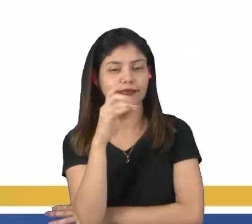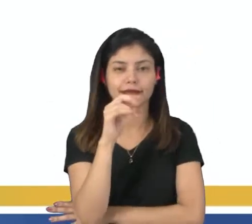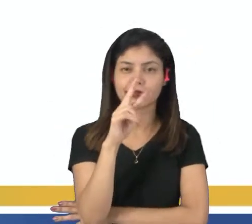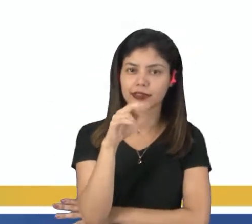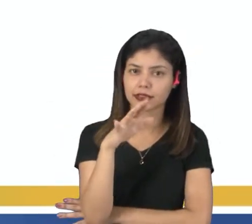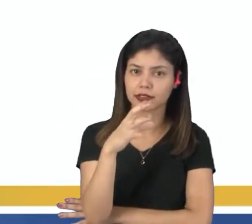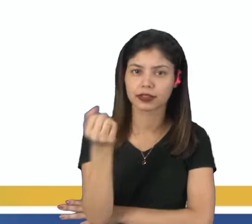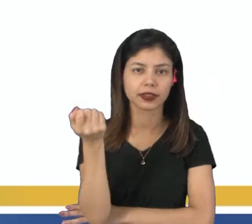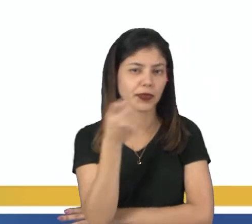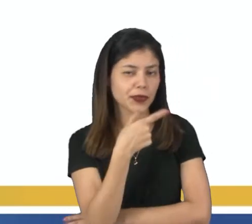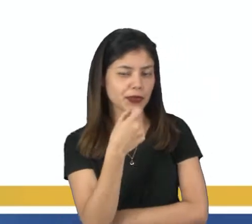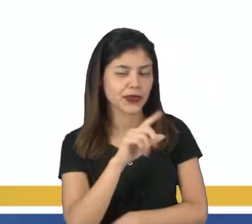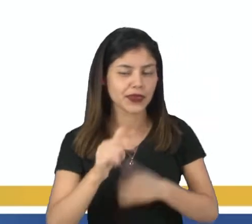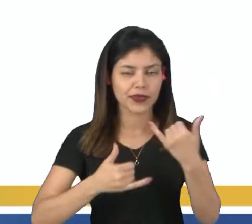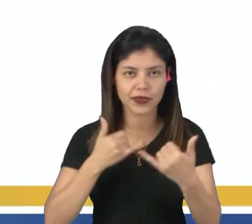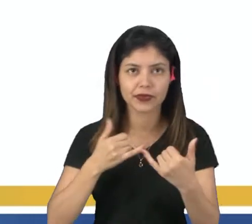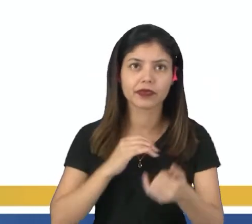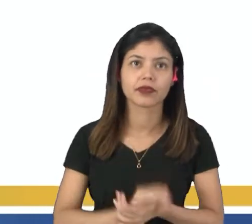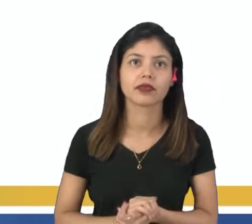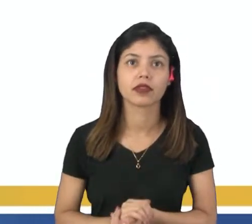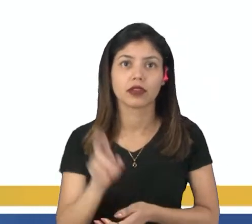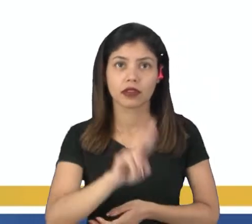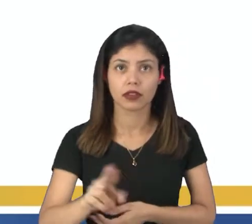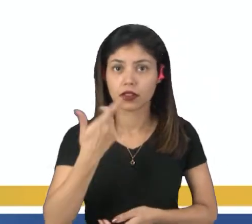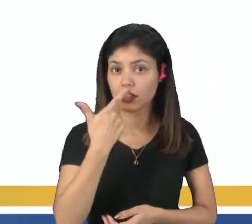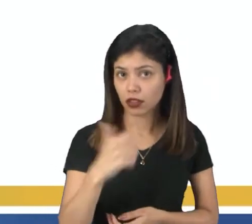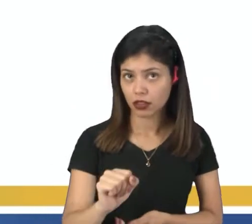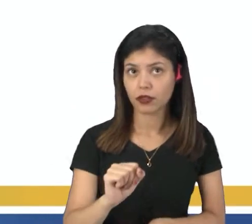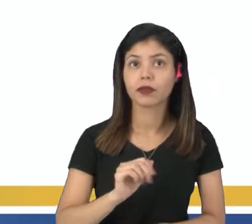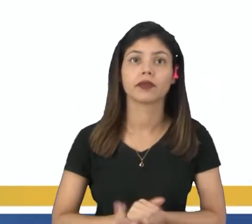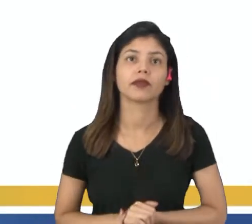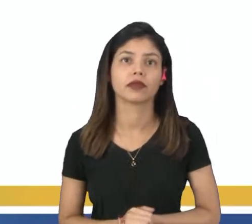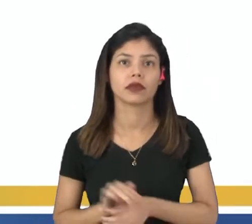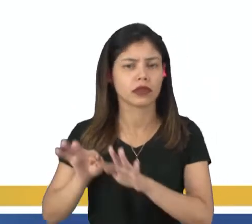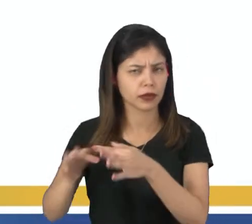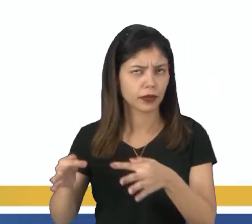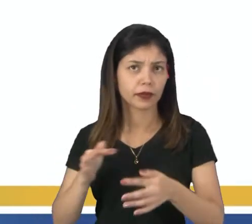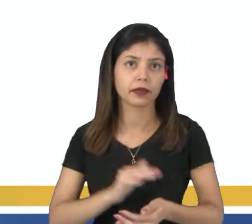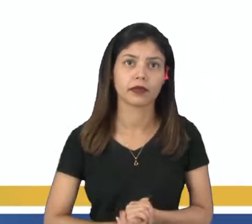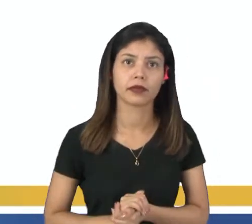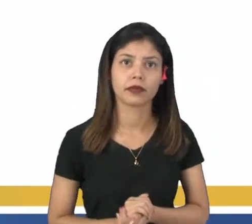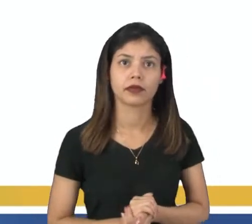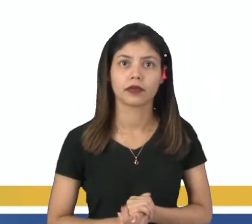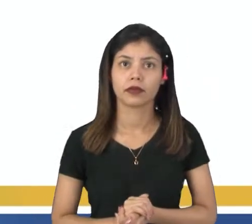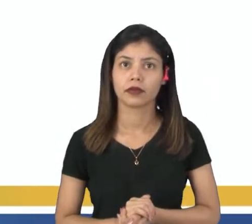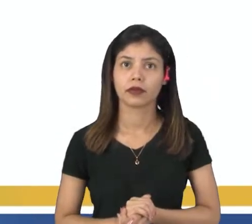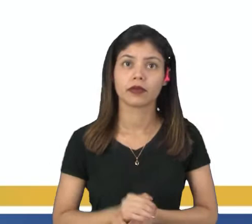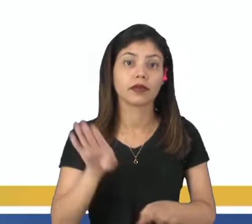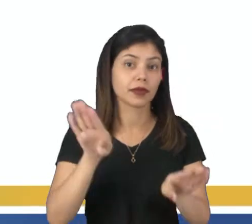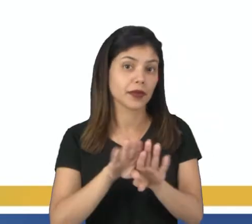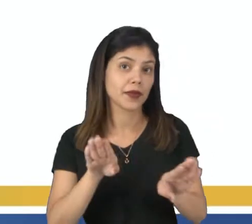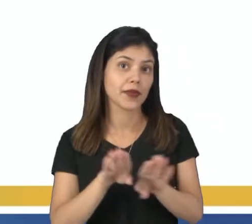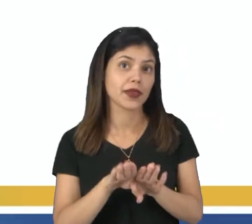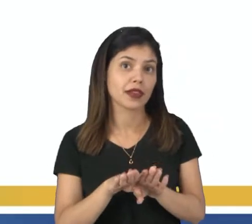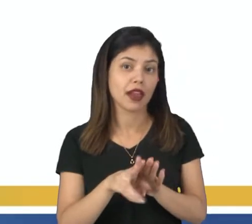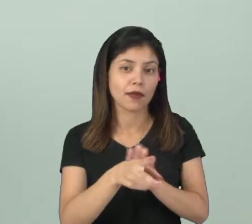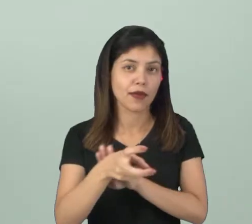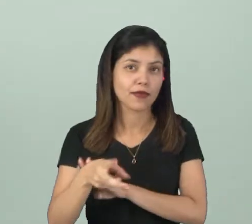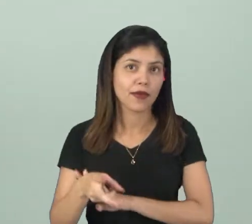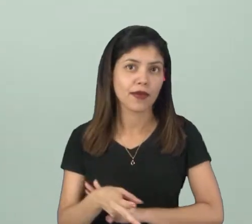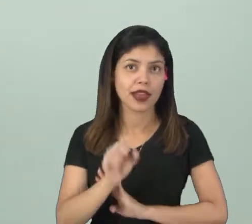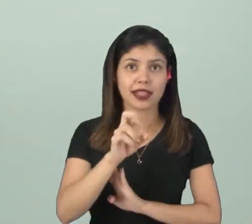descontração. Utiliza linguagem coloquial e simples. Exploração do sarcasmo e da